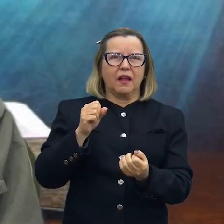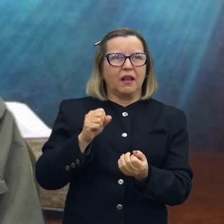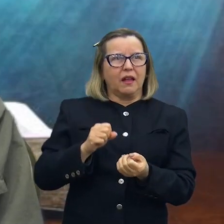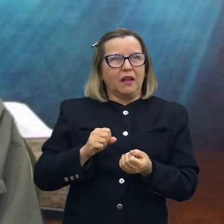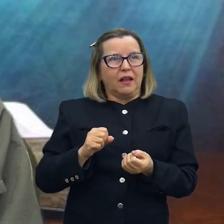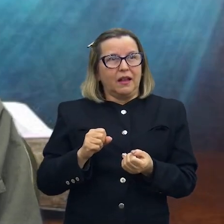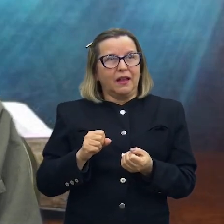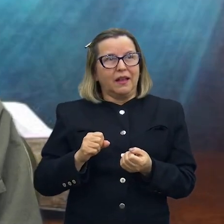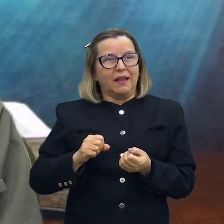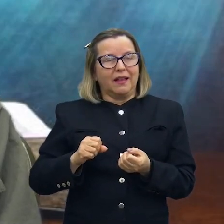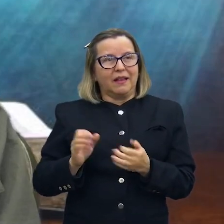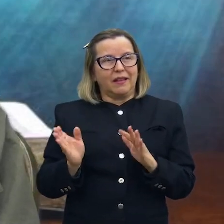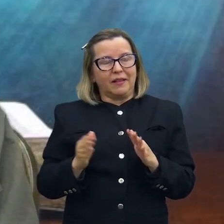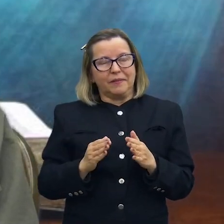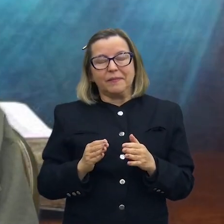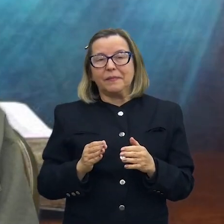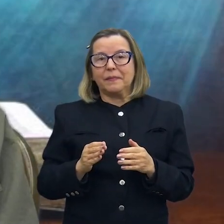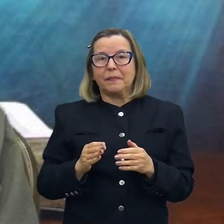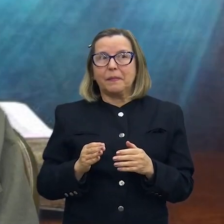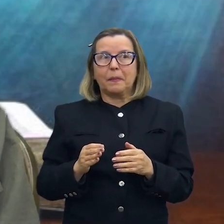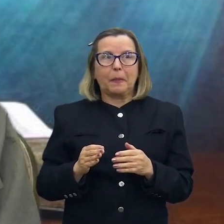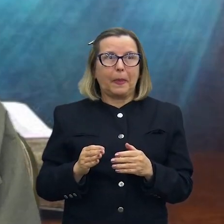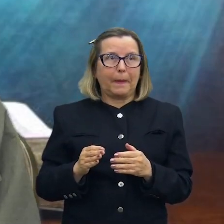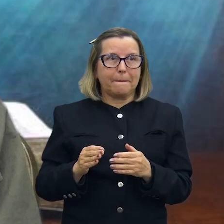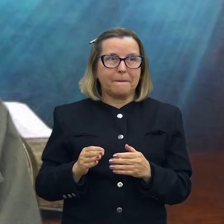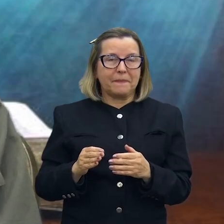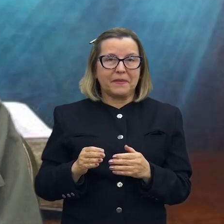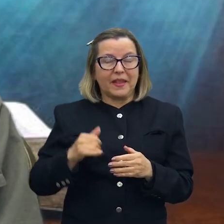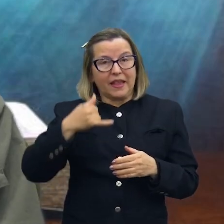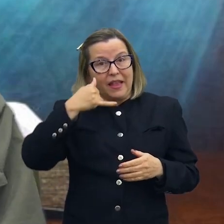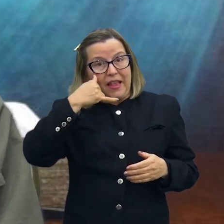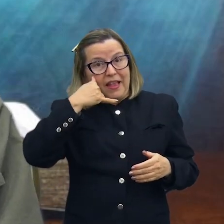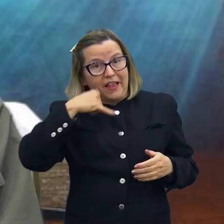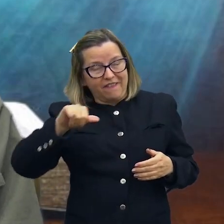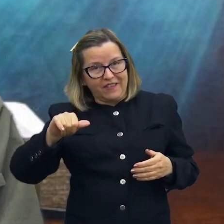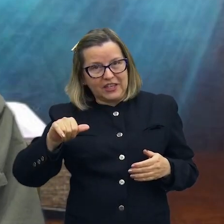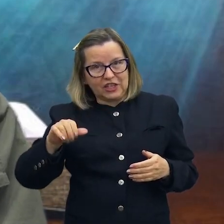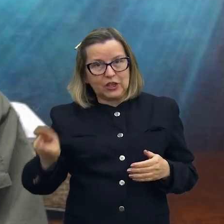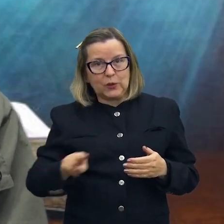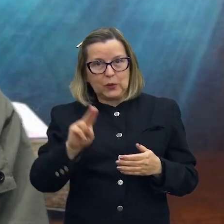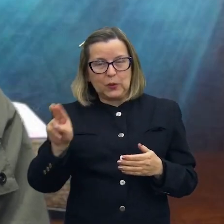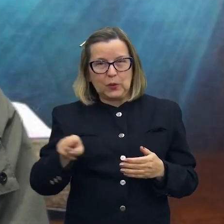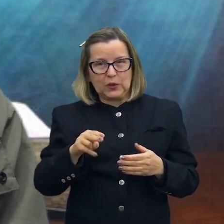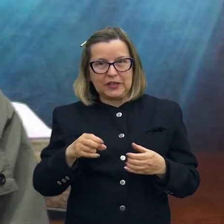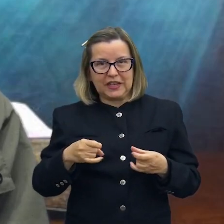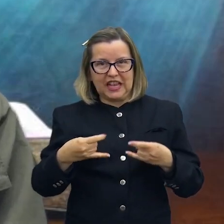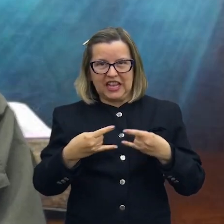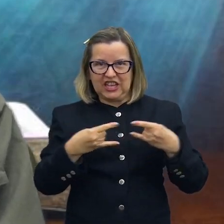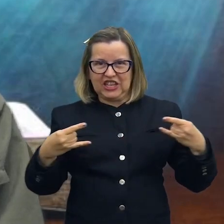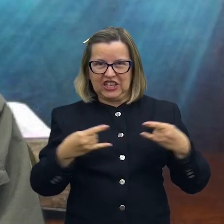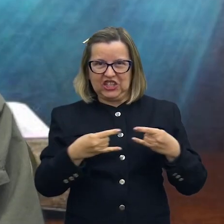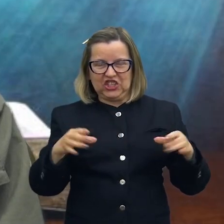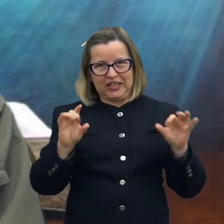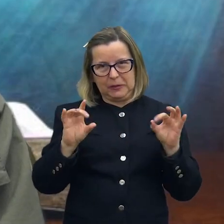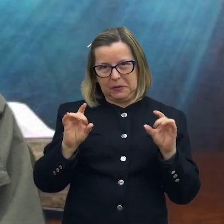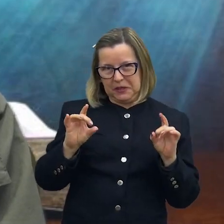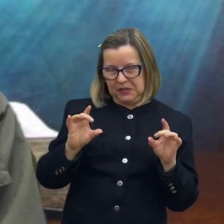limite de cheque especial, cartão, são medidas a serem tomadas. Queridos, eu sei que é difícil.